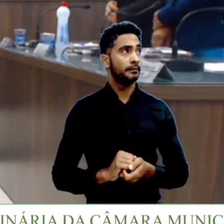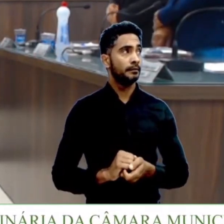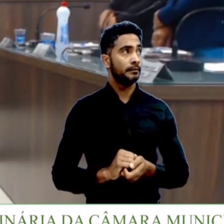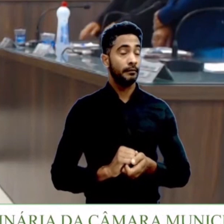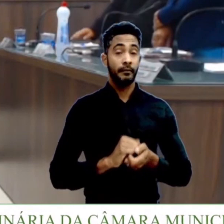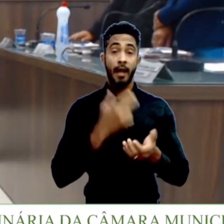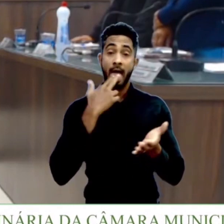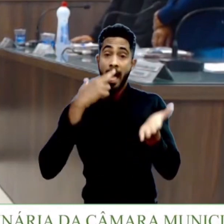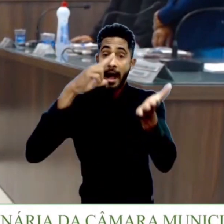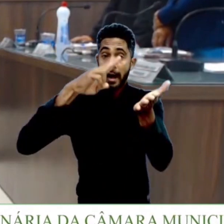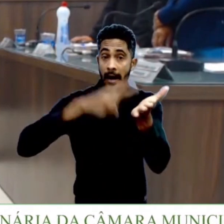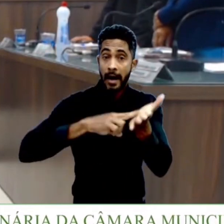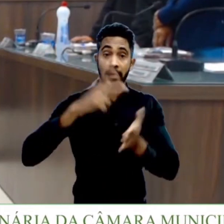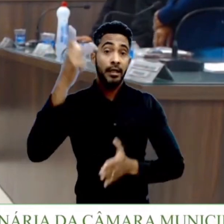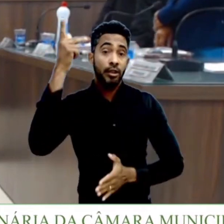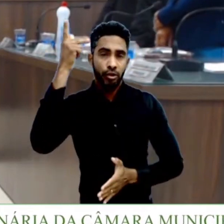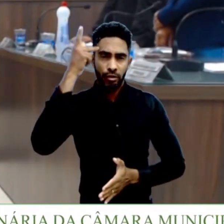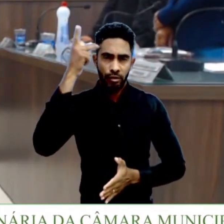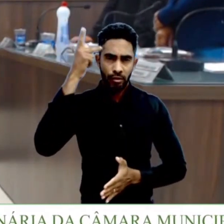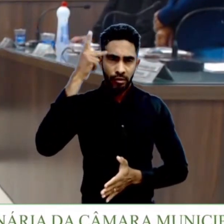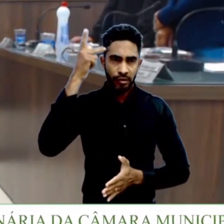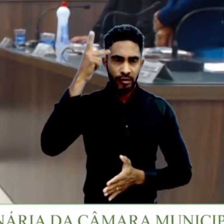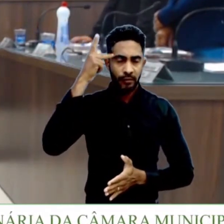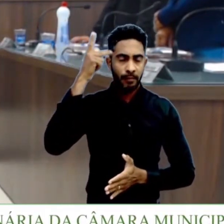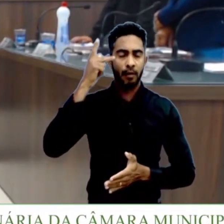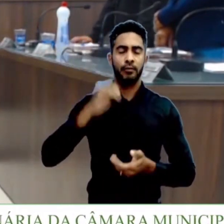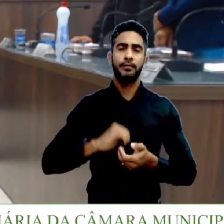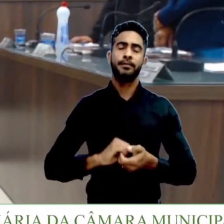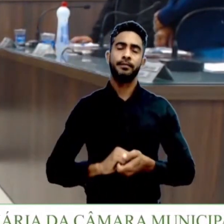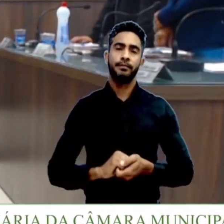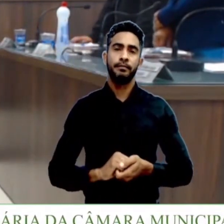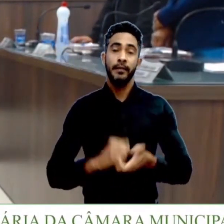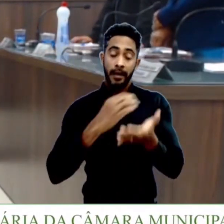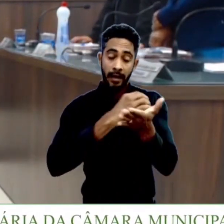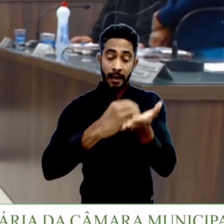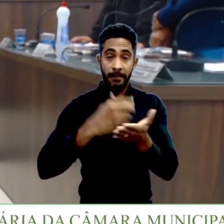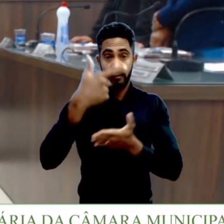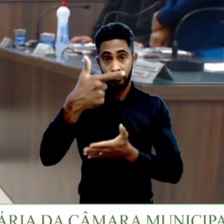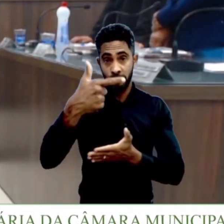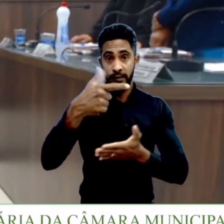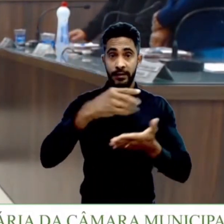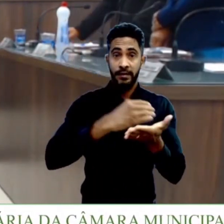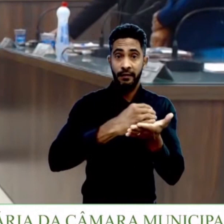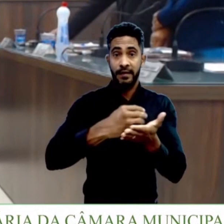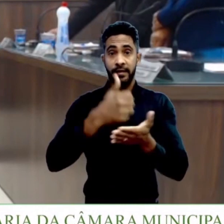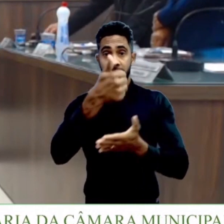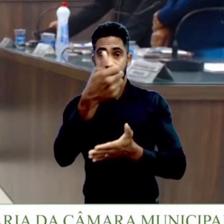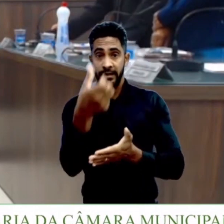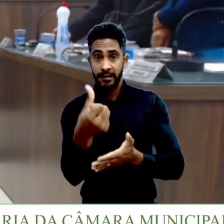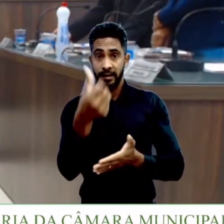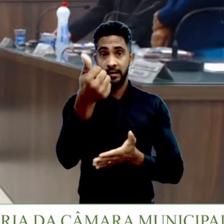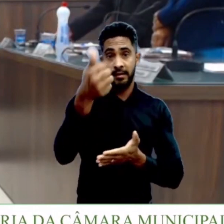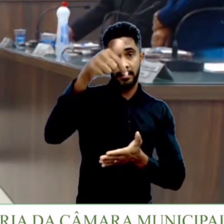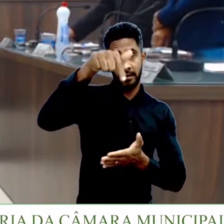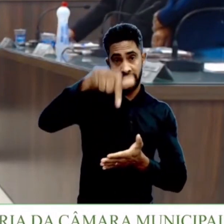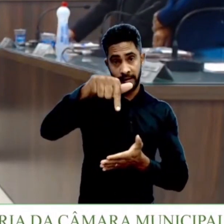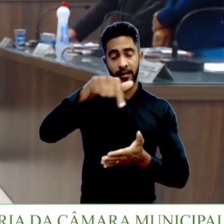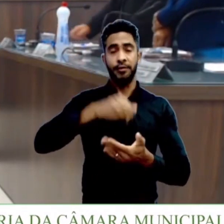Segunda carta de São Paulo aos Tessalonicenses, capítulo 2, versículos 16 e